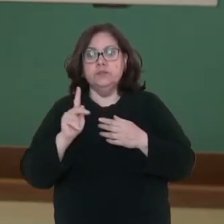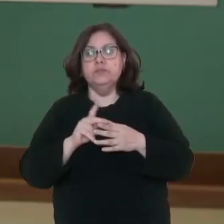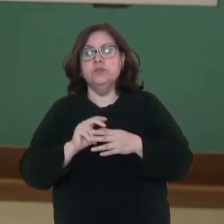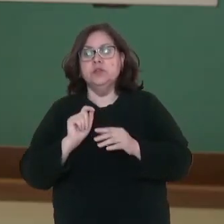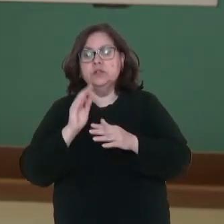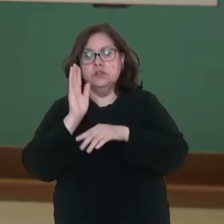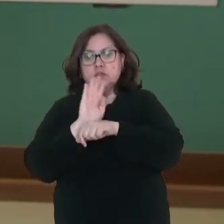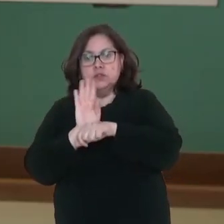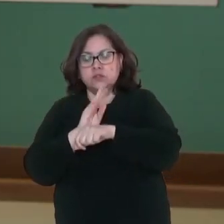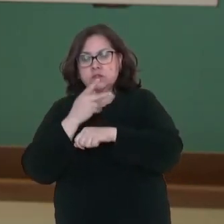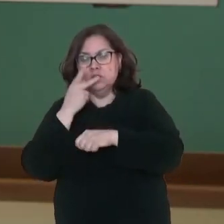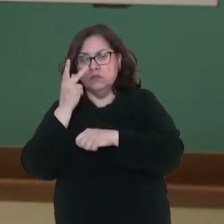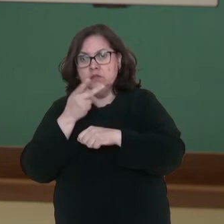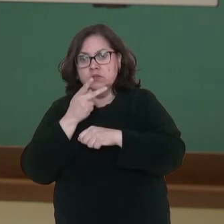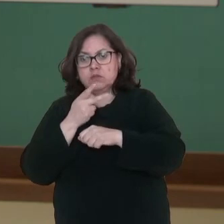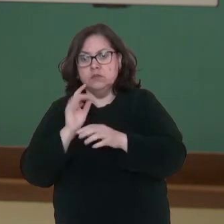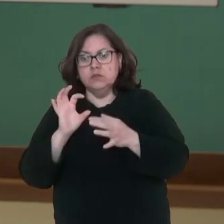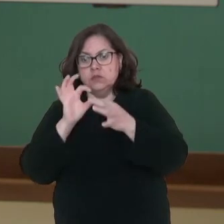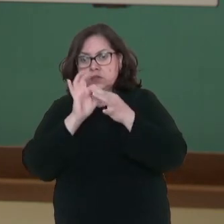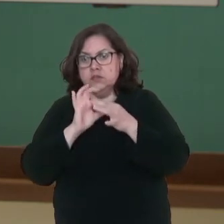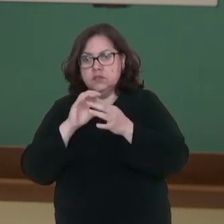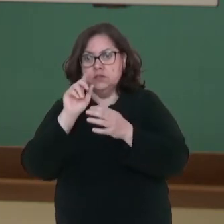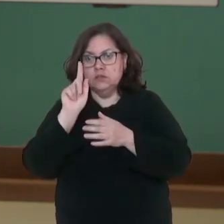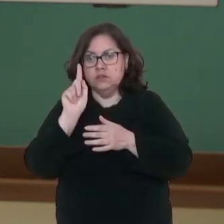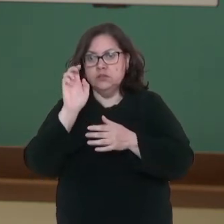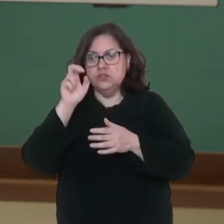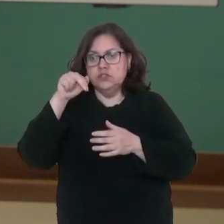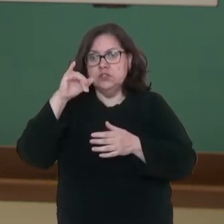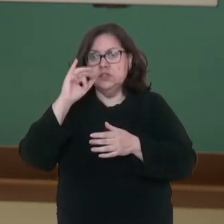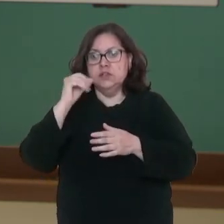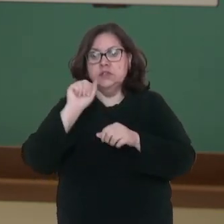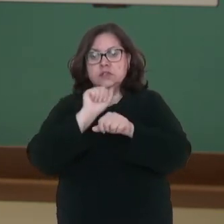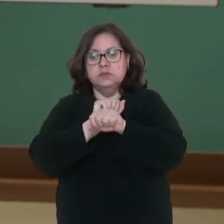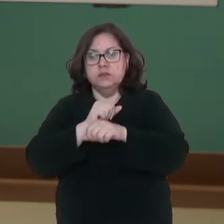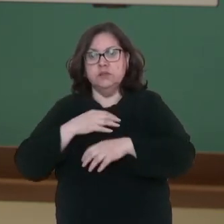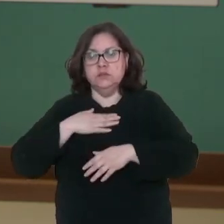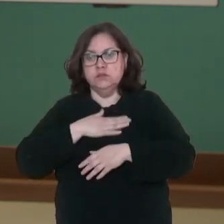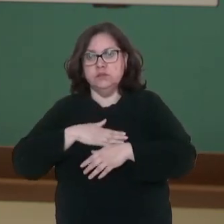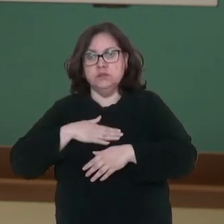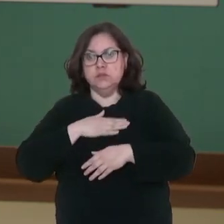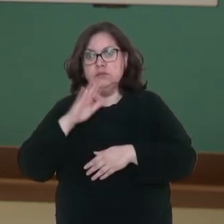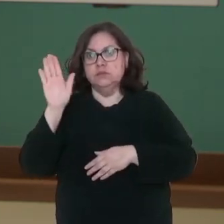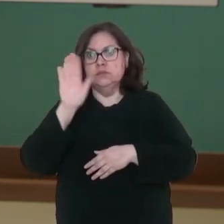Então, nesse vídeo, nós falamos sobre ligação gênica. Espero que vocês tenham gostado e até breve!